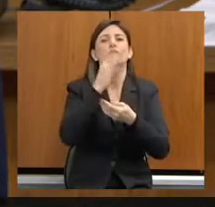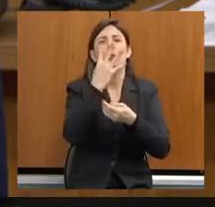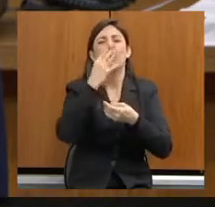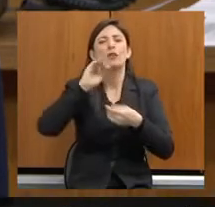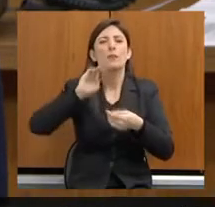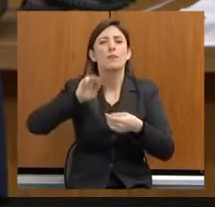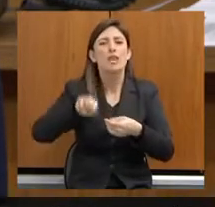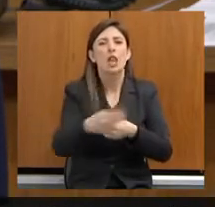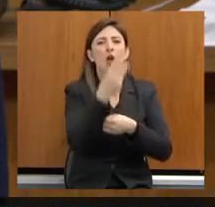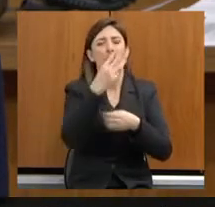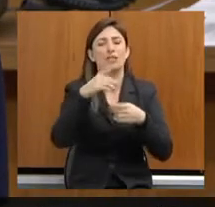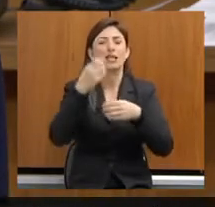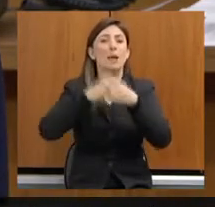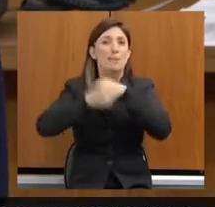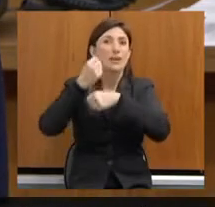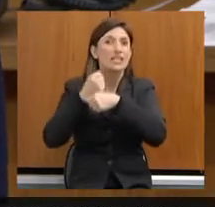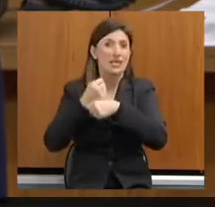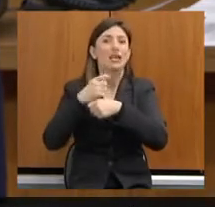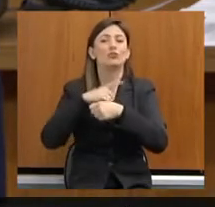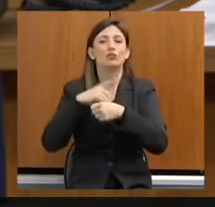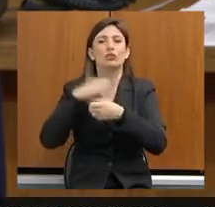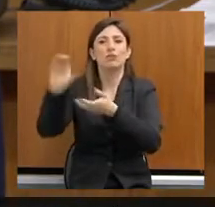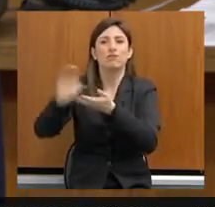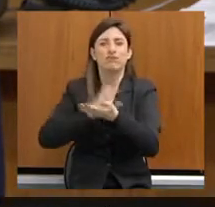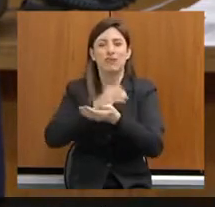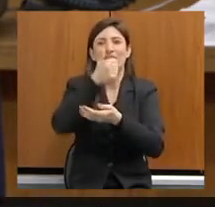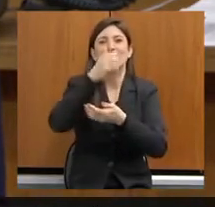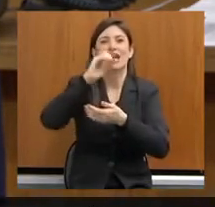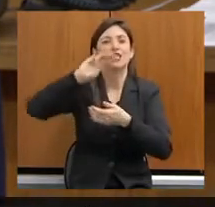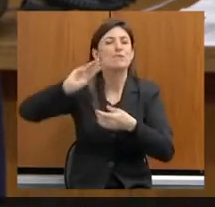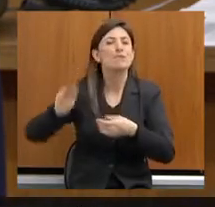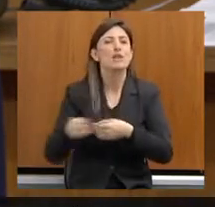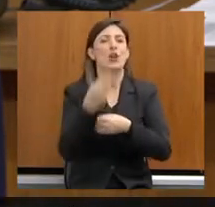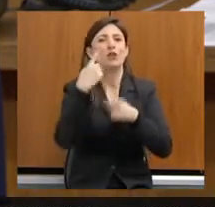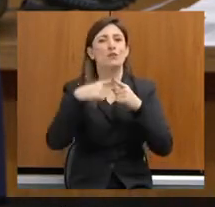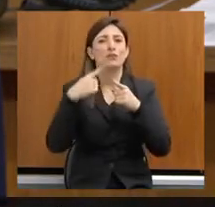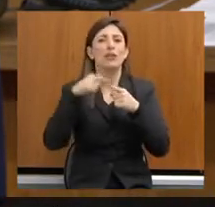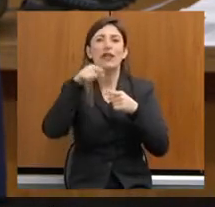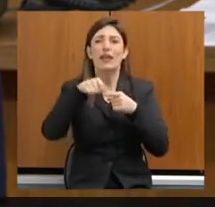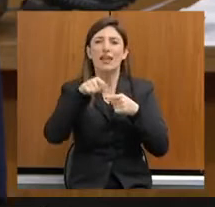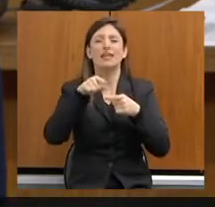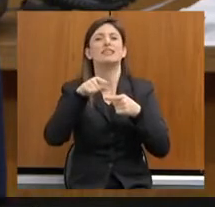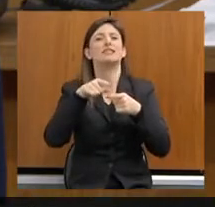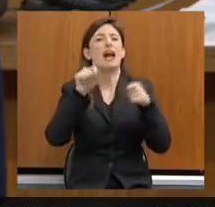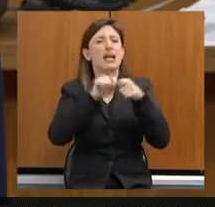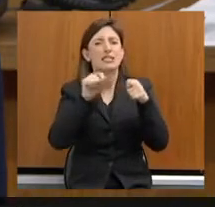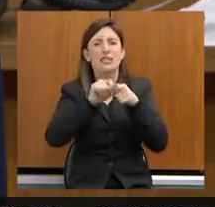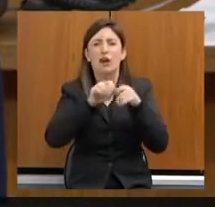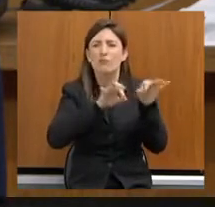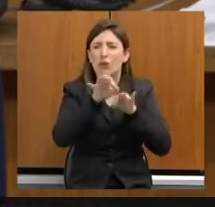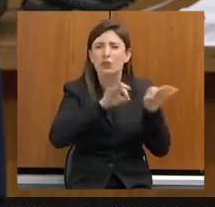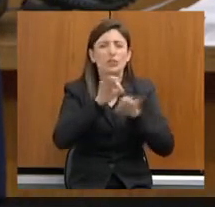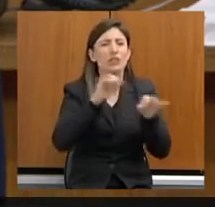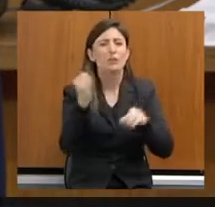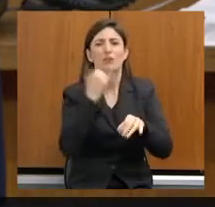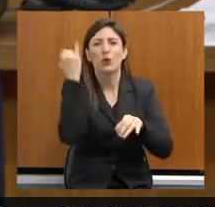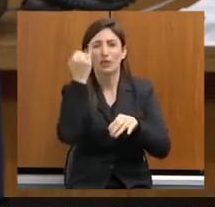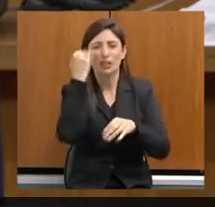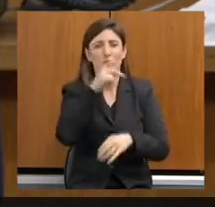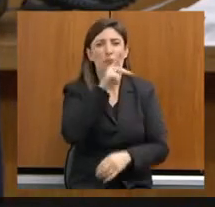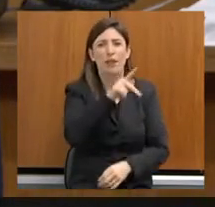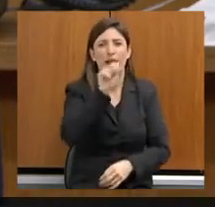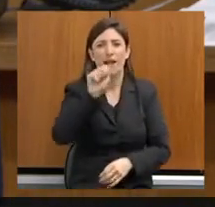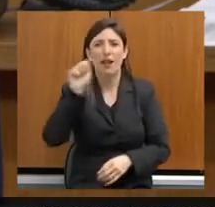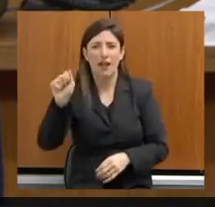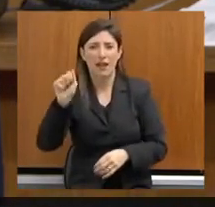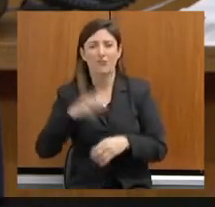10 milhões a nossa Secretaria de atualmente parece importante ação no PA que eu sempre falo que o pé alto de um deputado